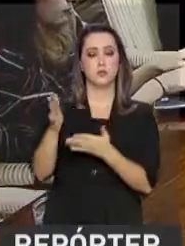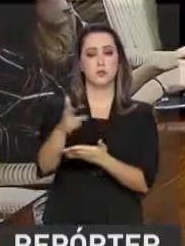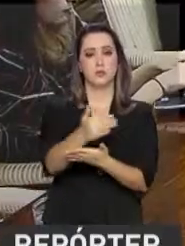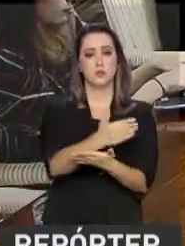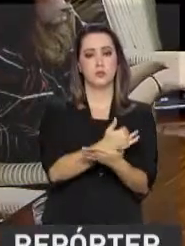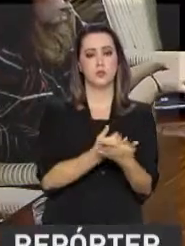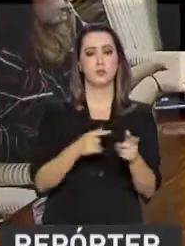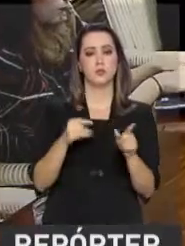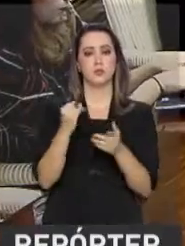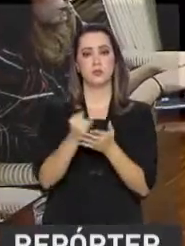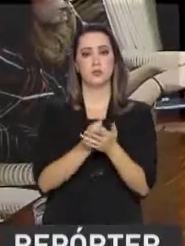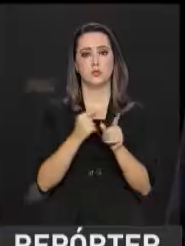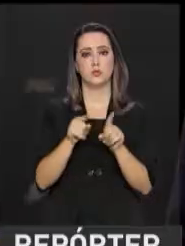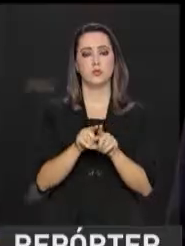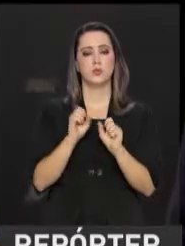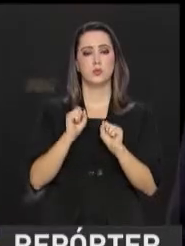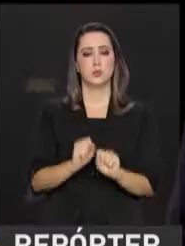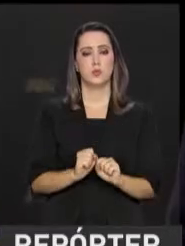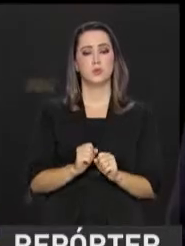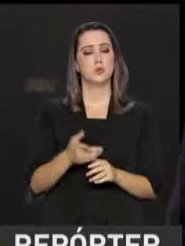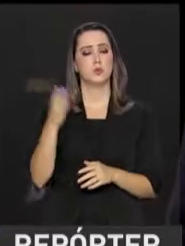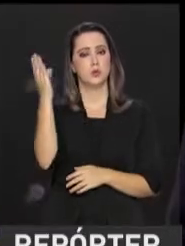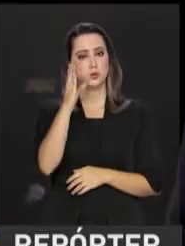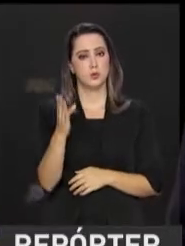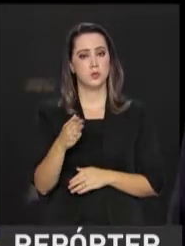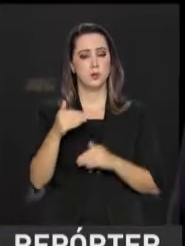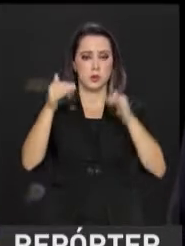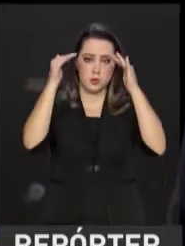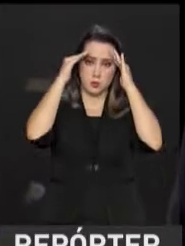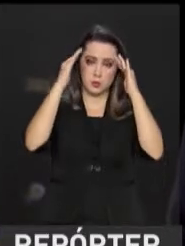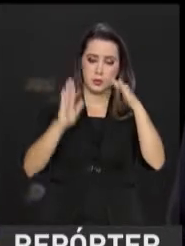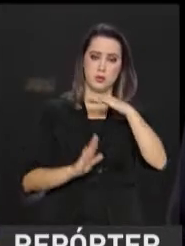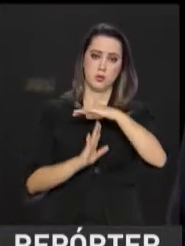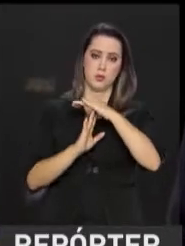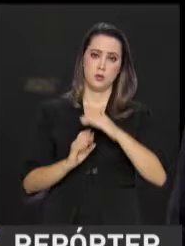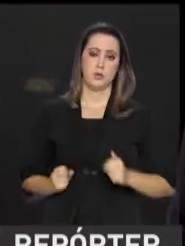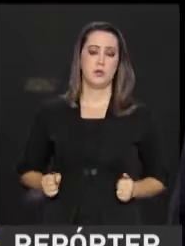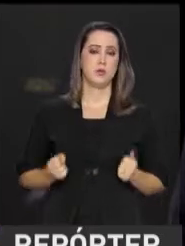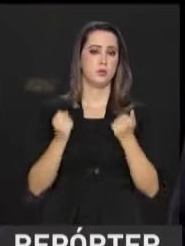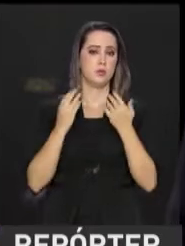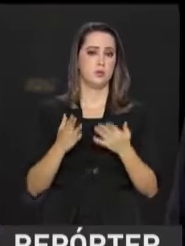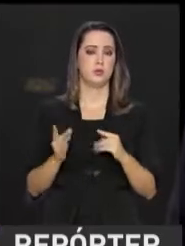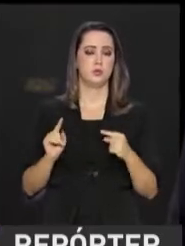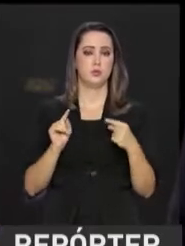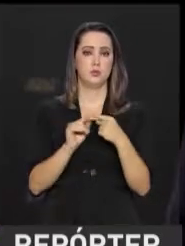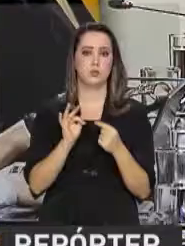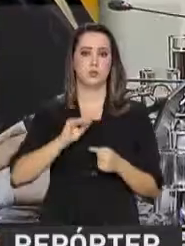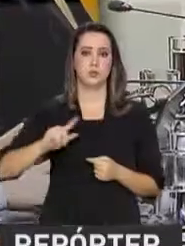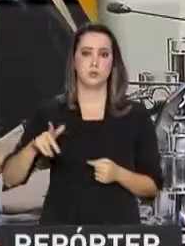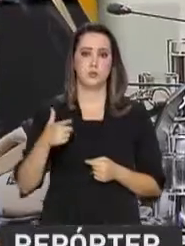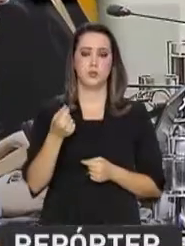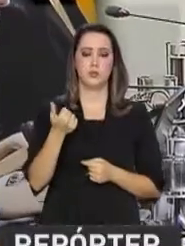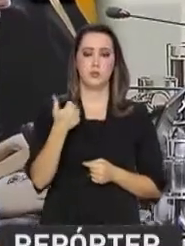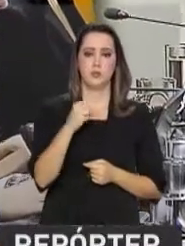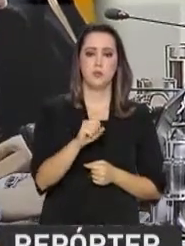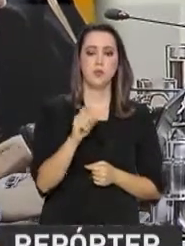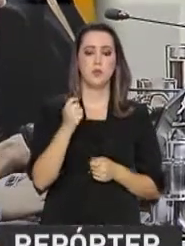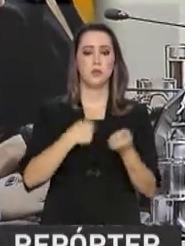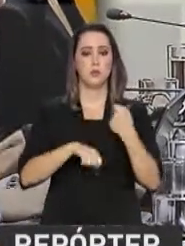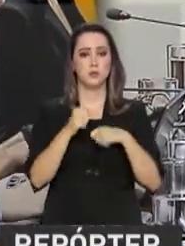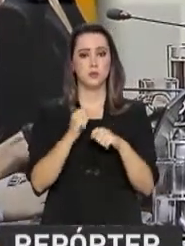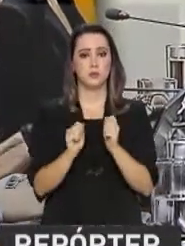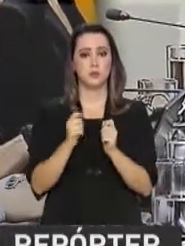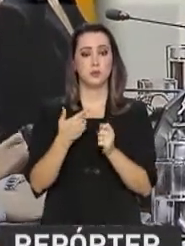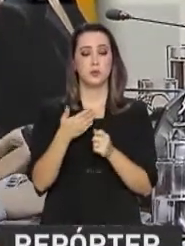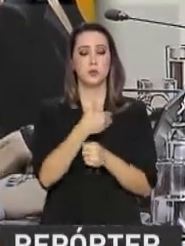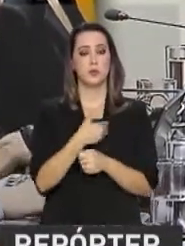o que vai permitir que o brasil cumpra o teto de gastos ea meta fiscal em 2018 que a economia